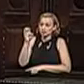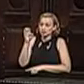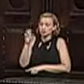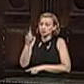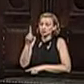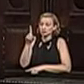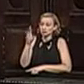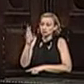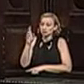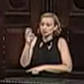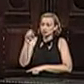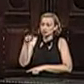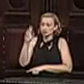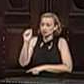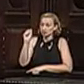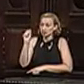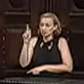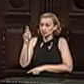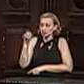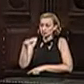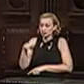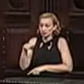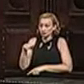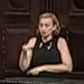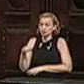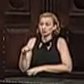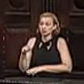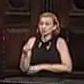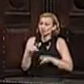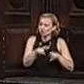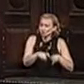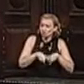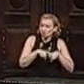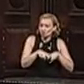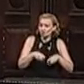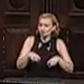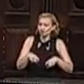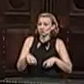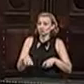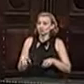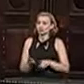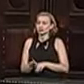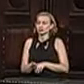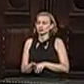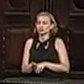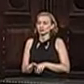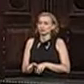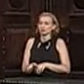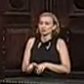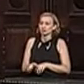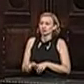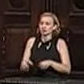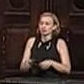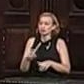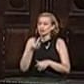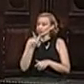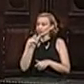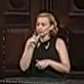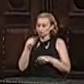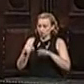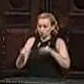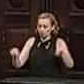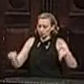para a preparação das nossas redes de galerias pluviais para o tempo de chuvas, que é o verão,